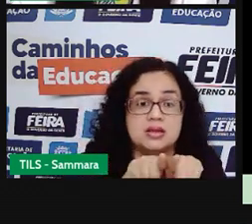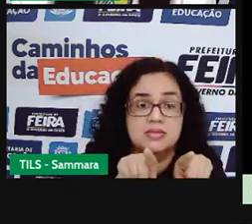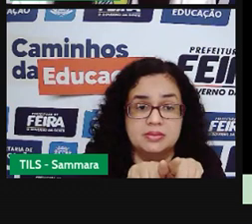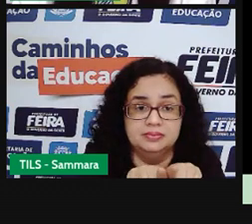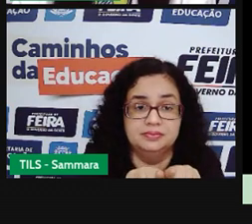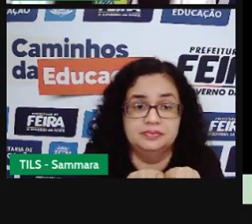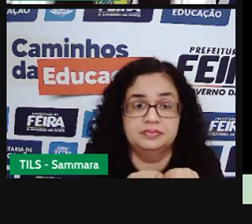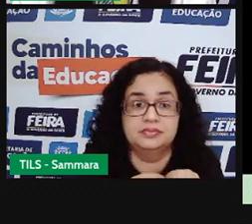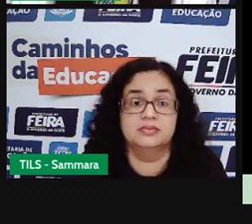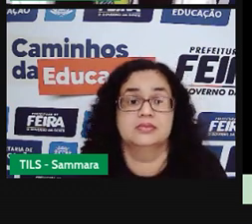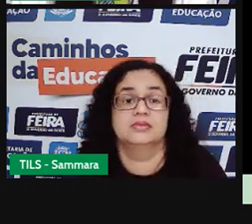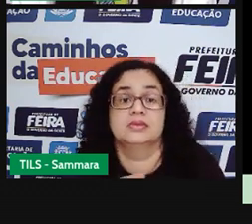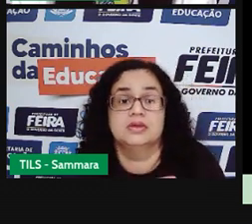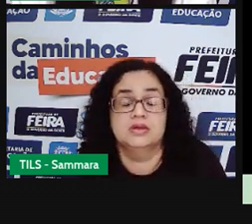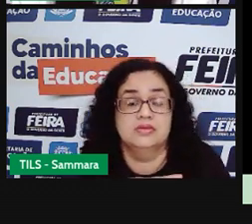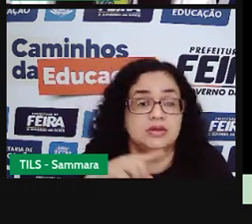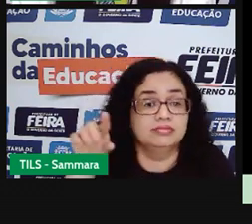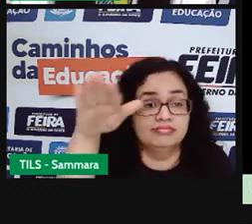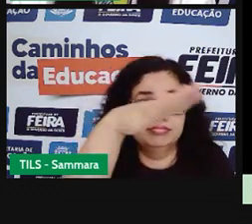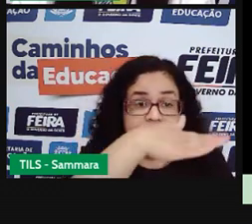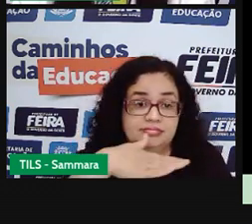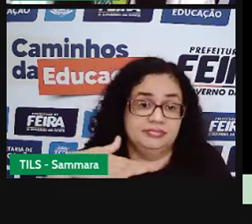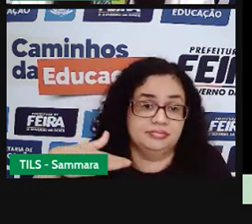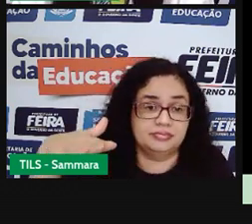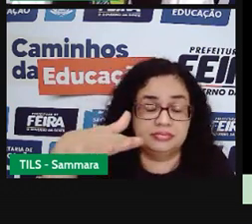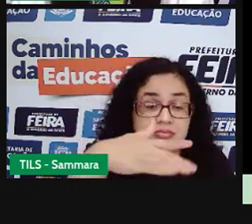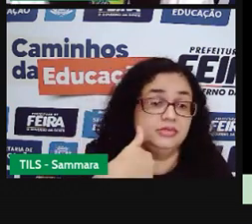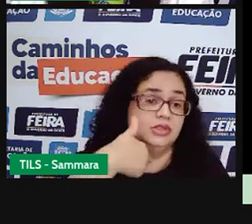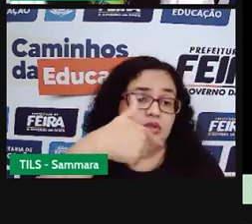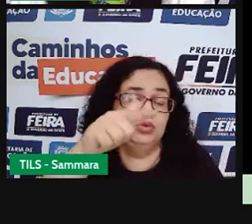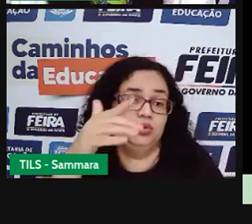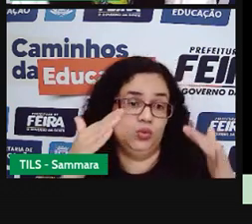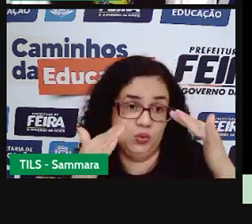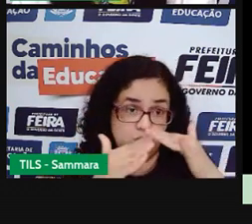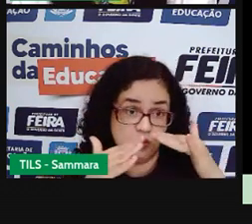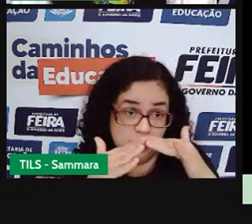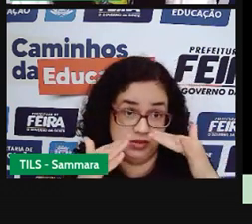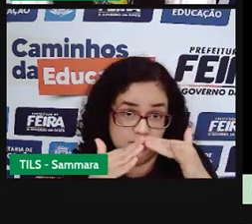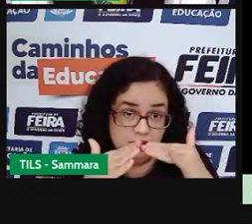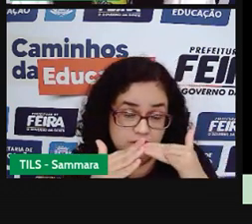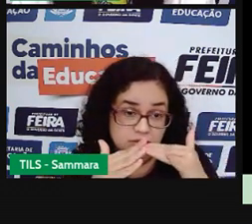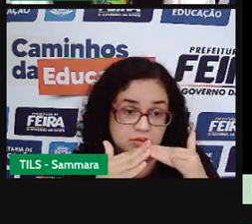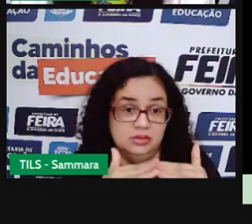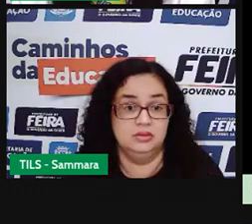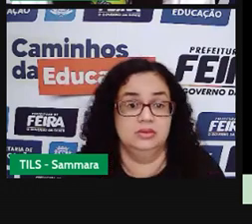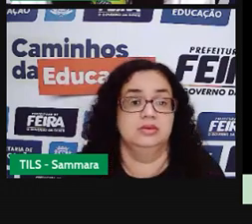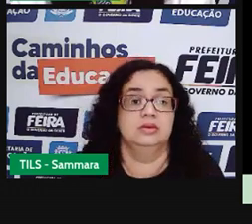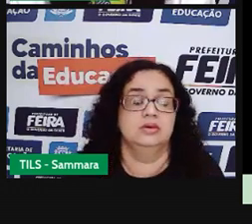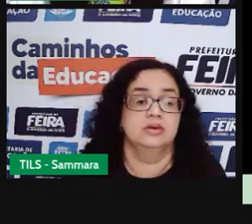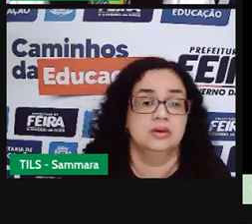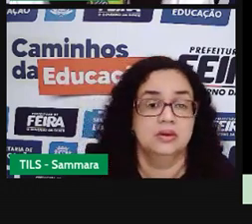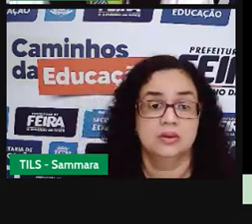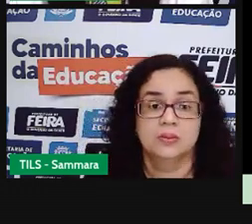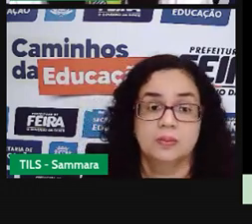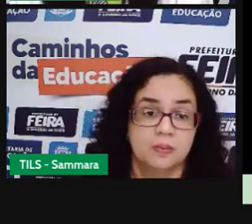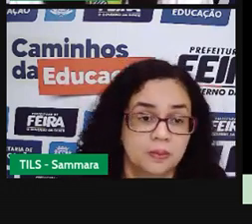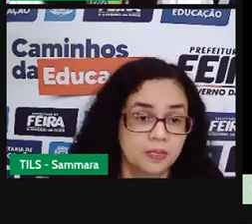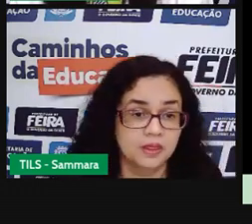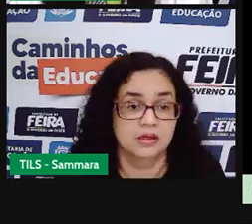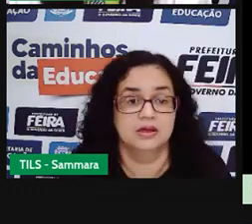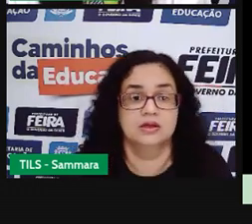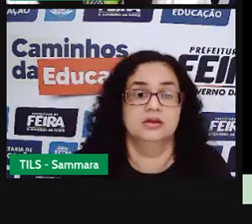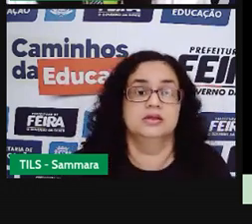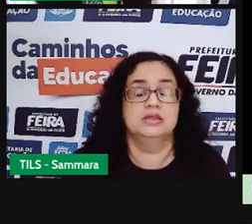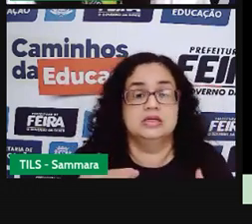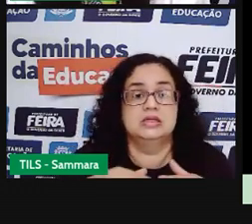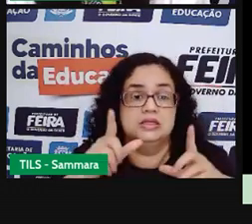naquilo que está aí a sua volta aí a sua casa pode dar uma observado aí ó ao seu redor tiver na